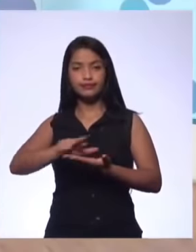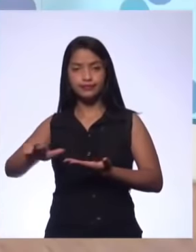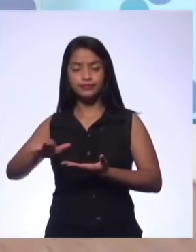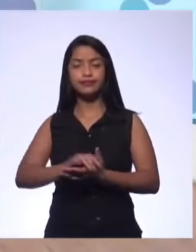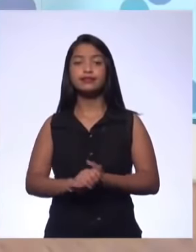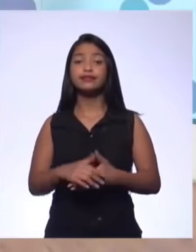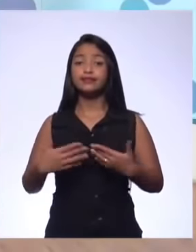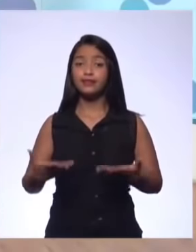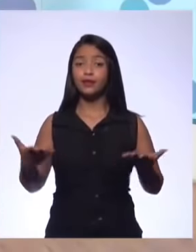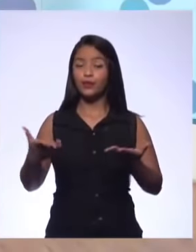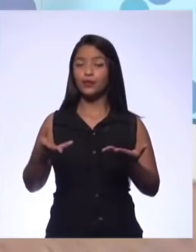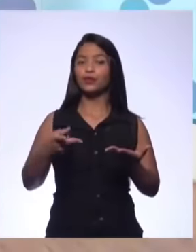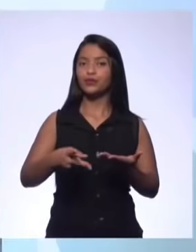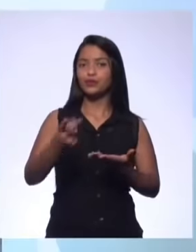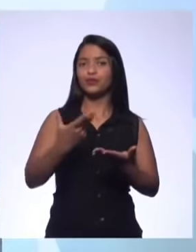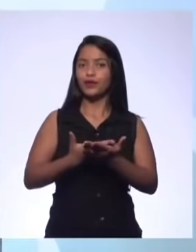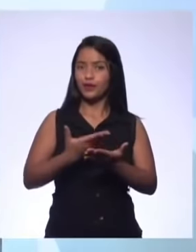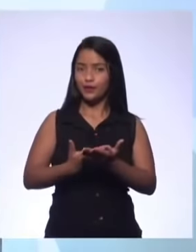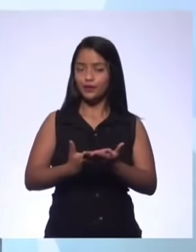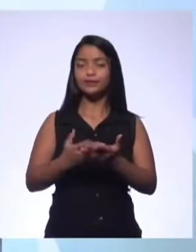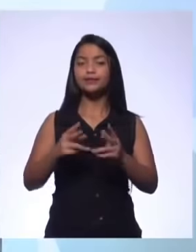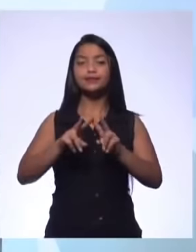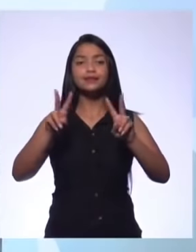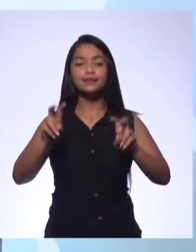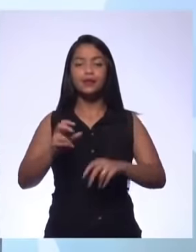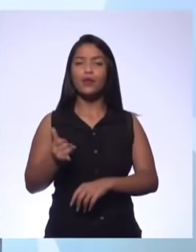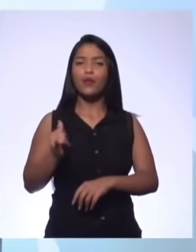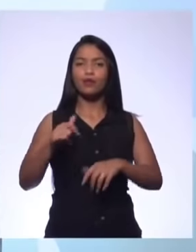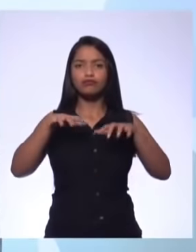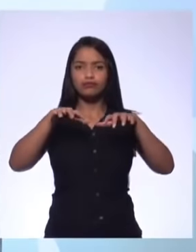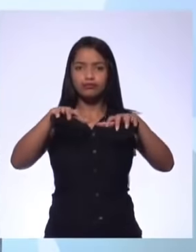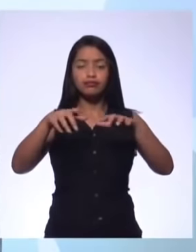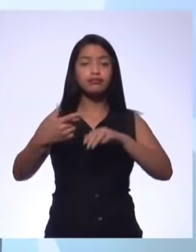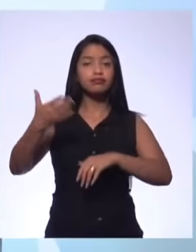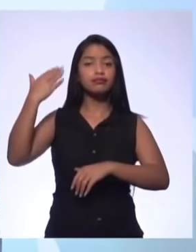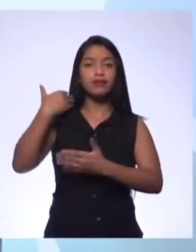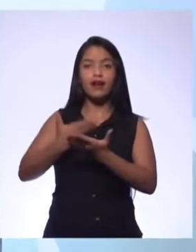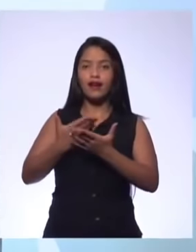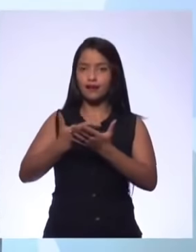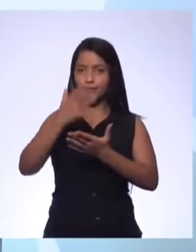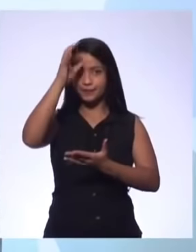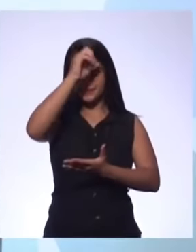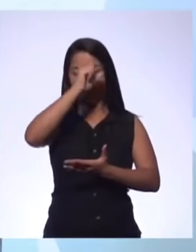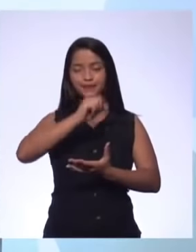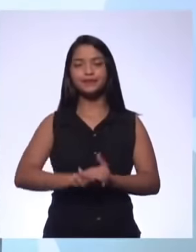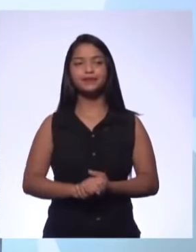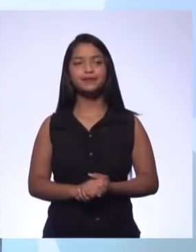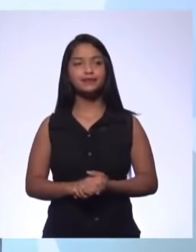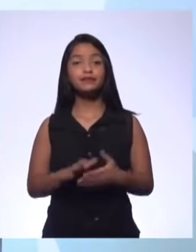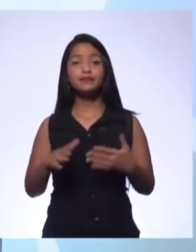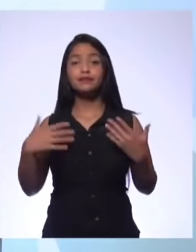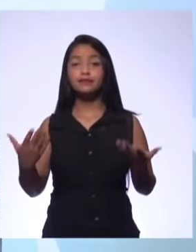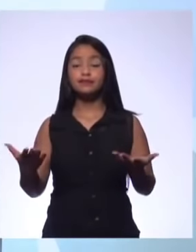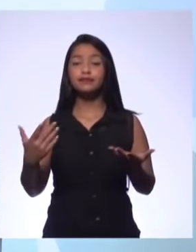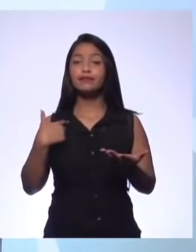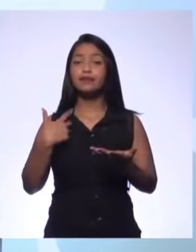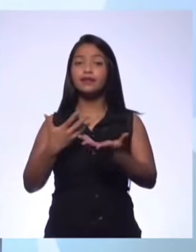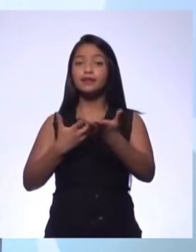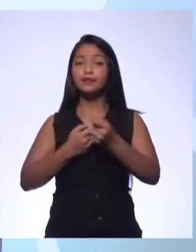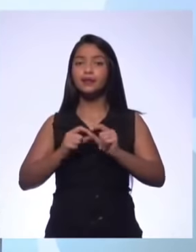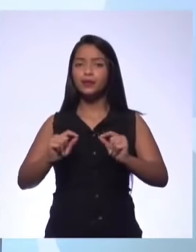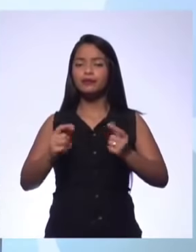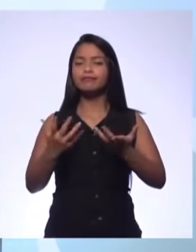aí a nossa aula do conto de assombração que nós iniciamos na aula passada. E aí eu recebi um final